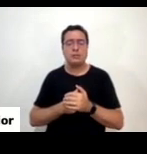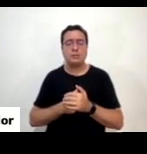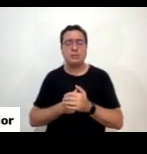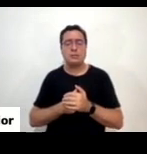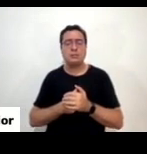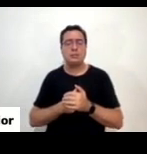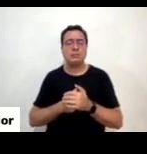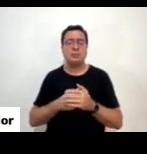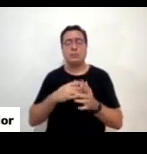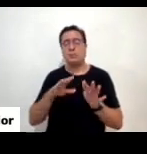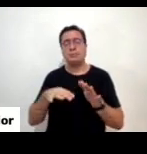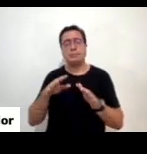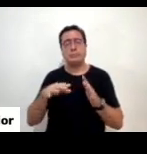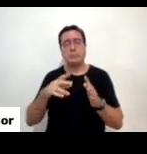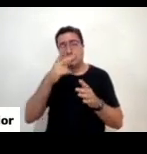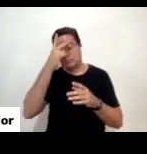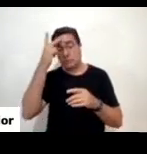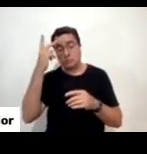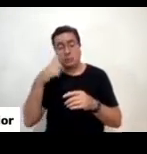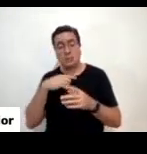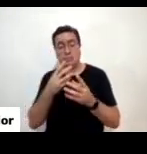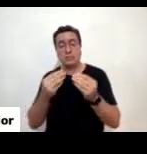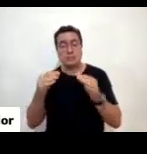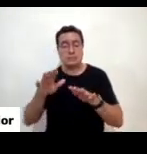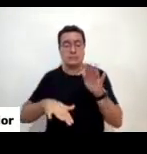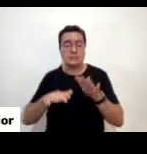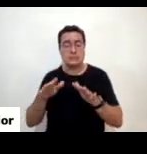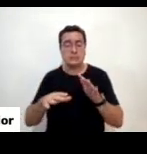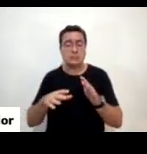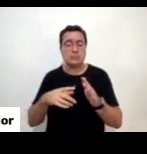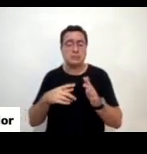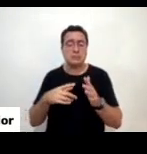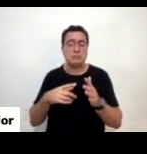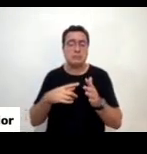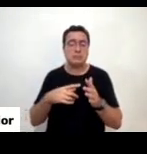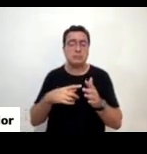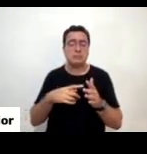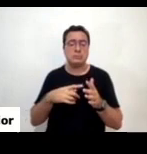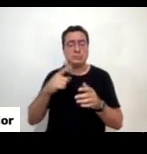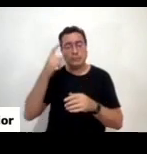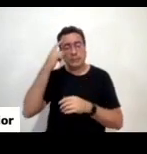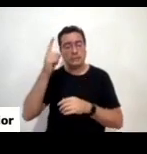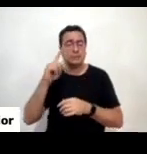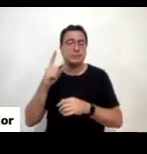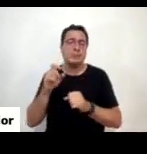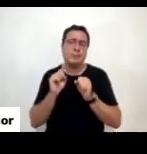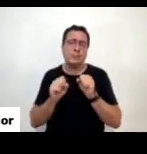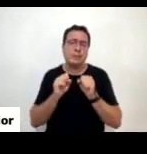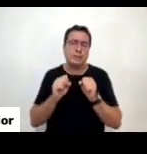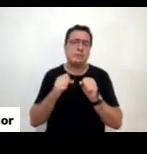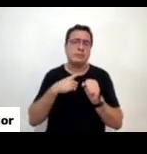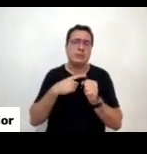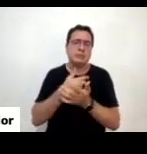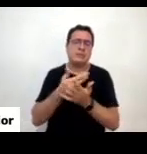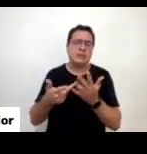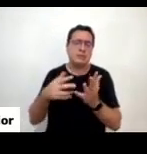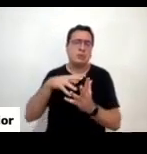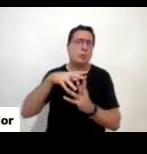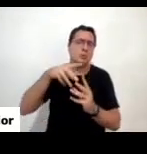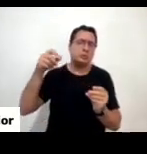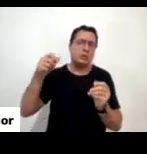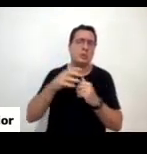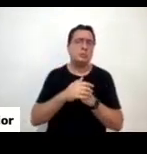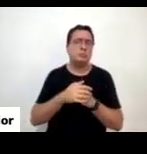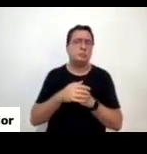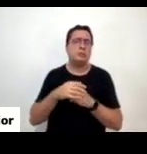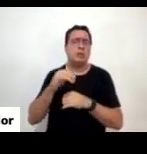das pessoas que muitas vezes nós não paramos para pensar. Nós podemos ter N soluções de